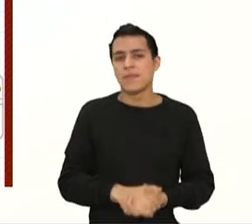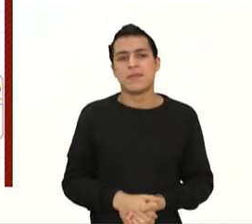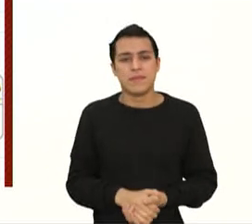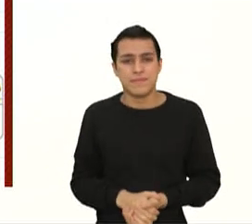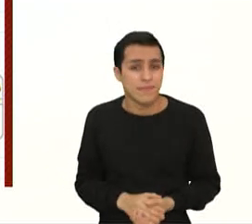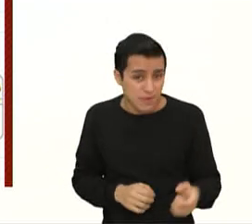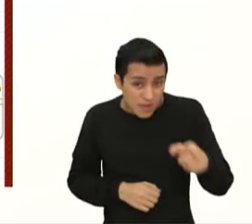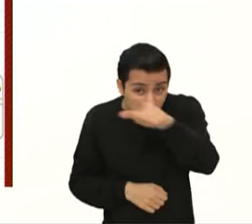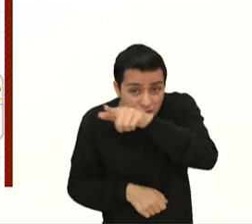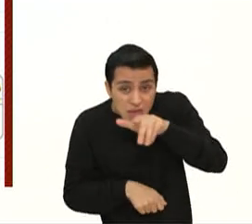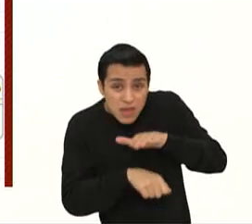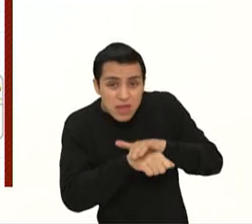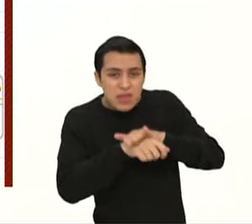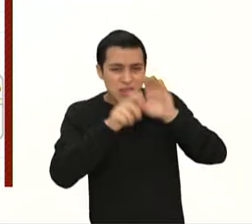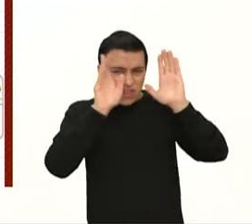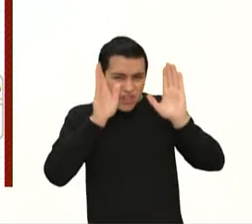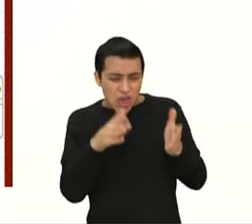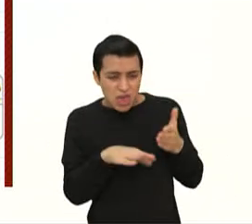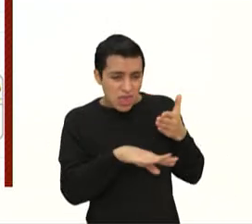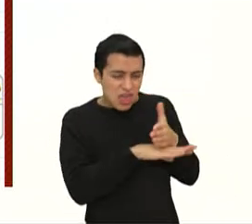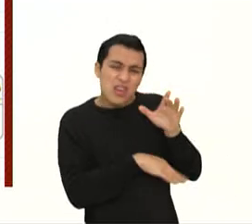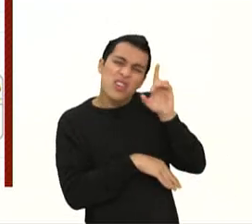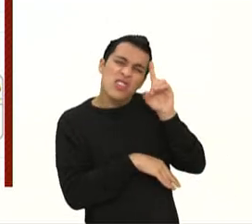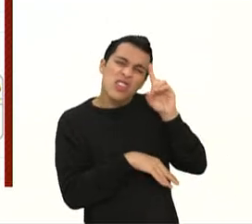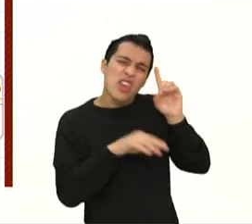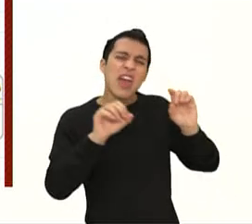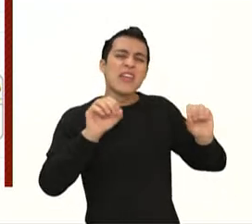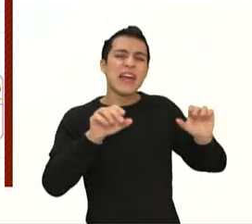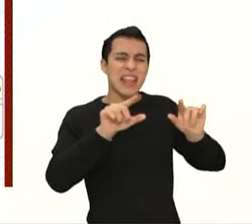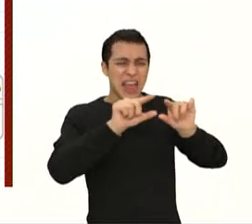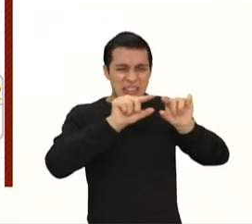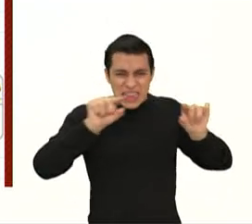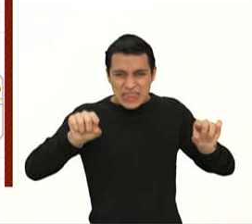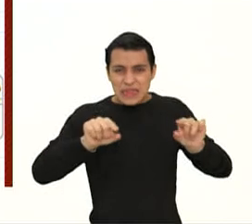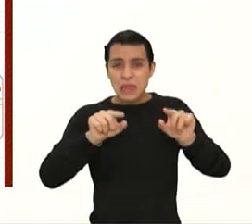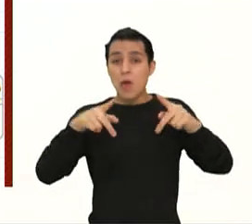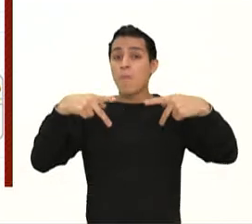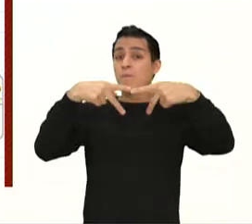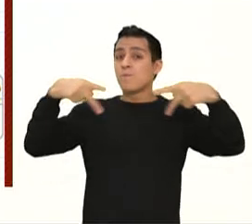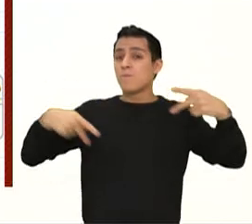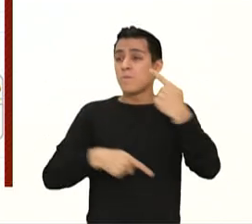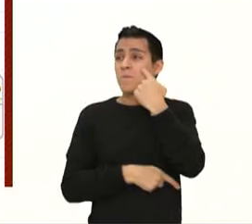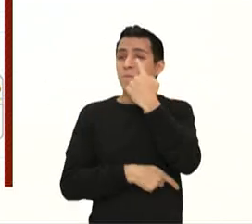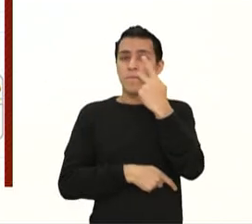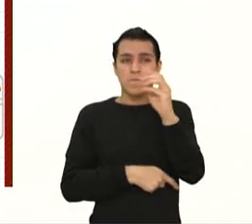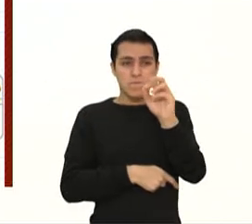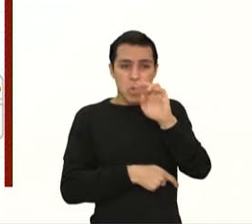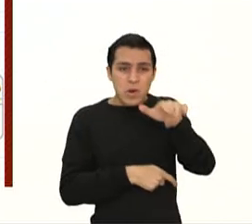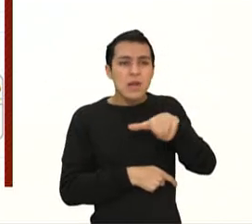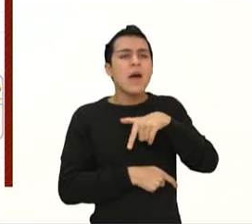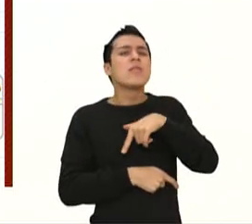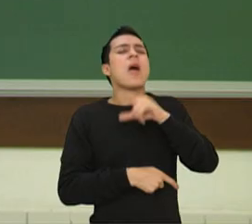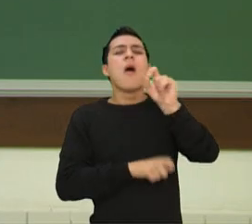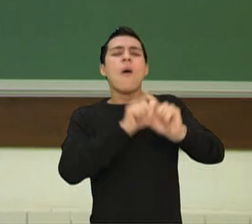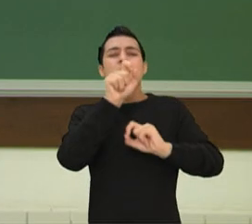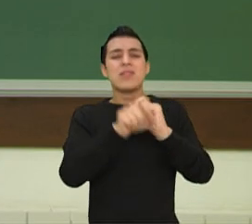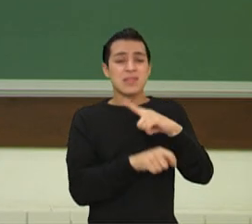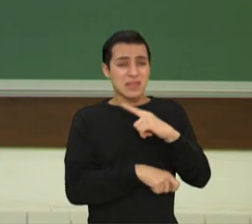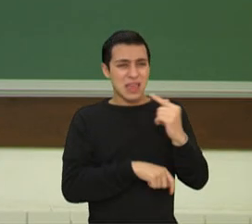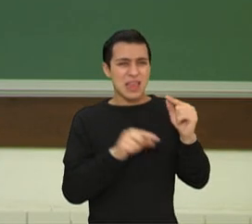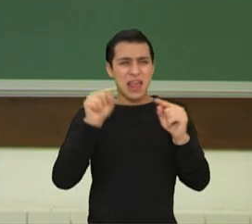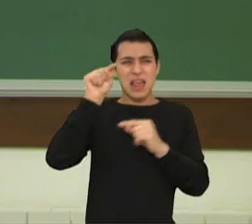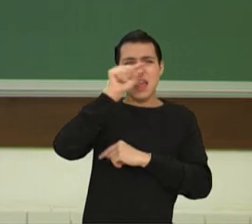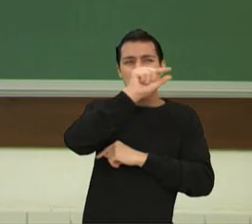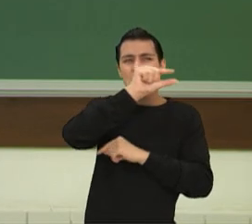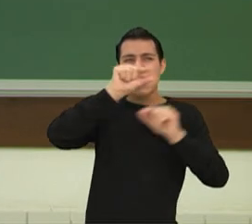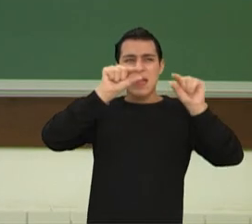Você já acessou o portal Dia de Educação? Sabia que no portal Dia de Educação temos lá algumas abas e a